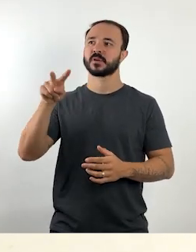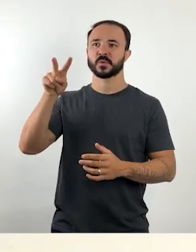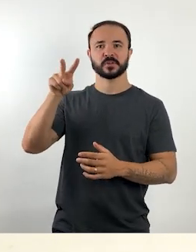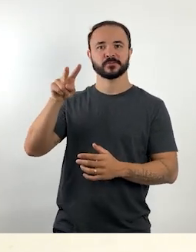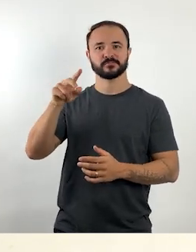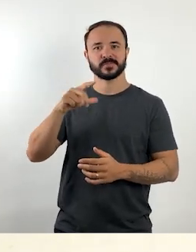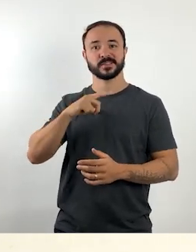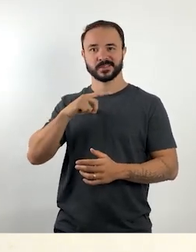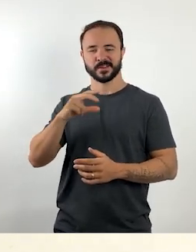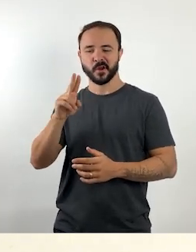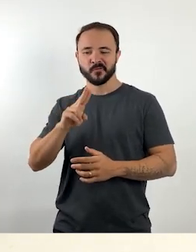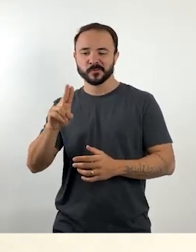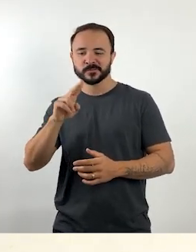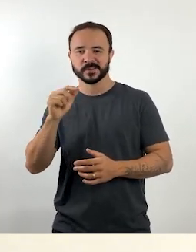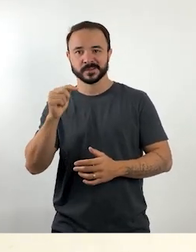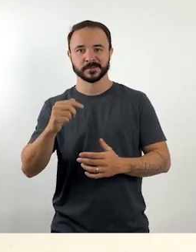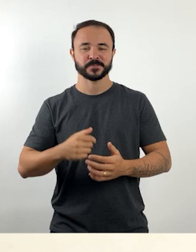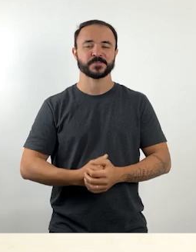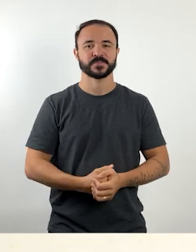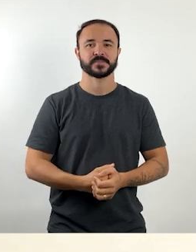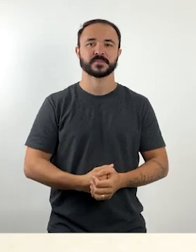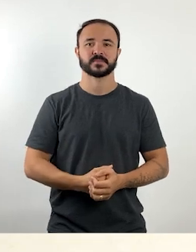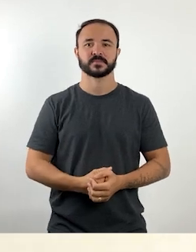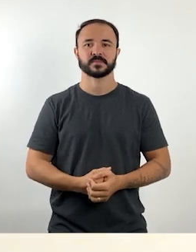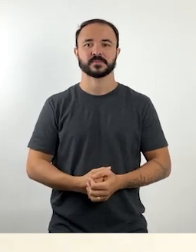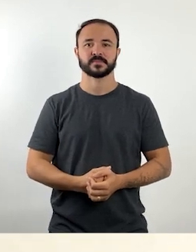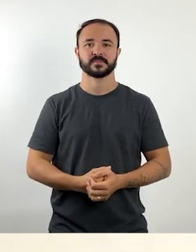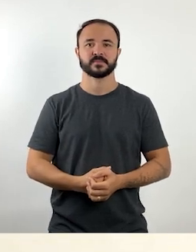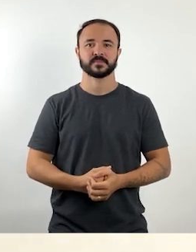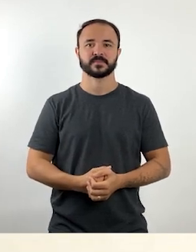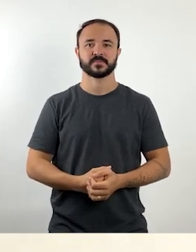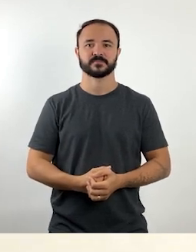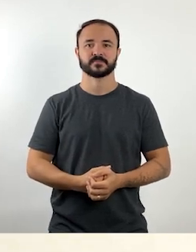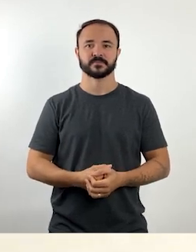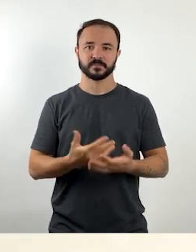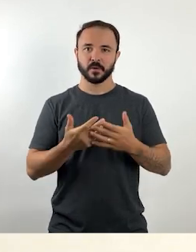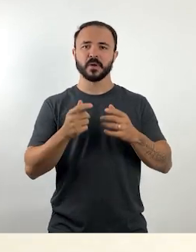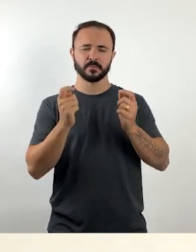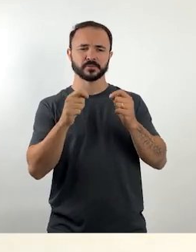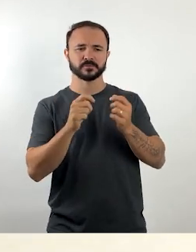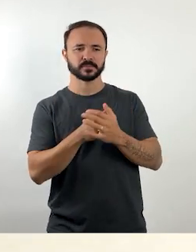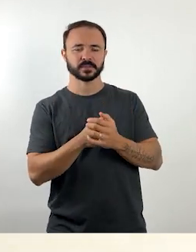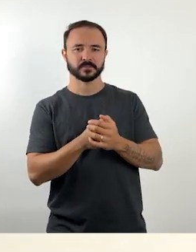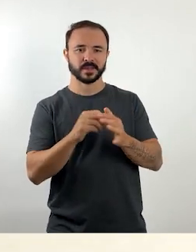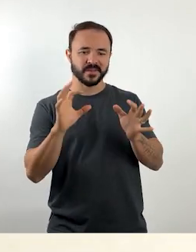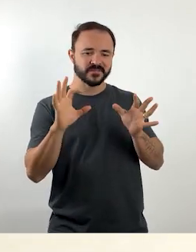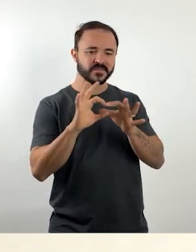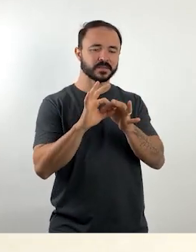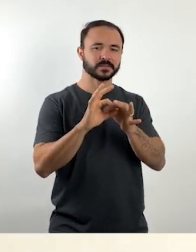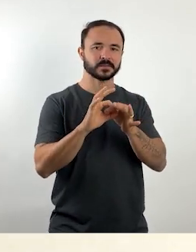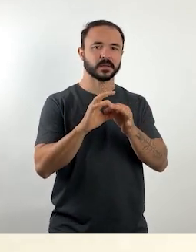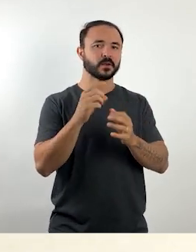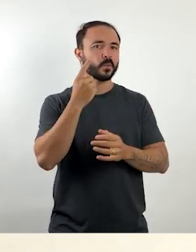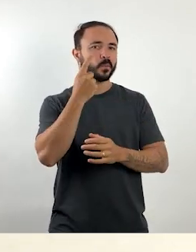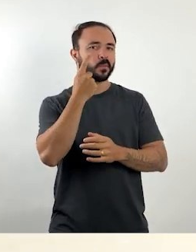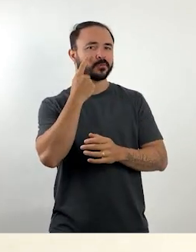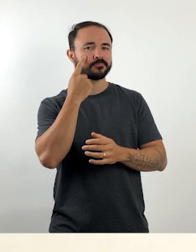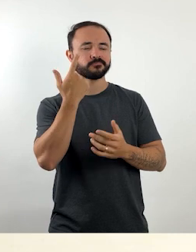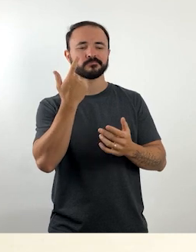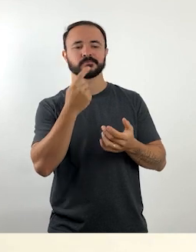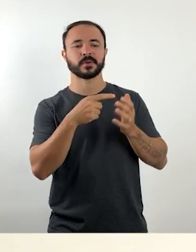nós temos esse olho, nós vamos fixar ele aqui junto, tá? Nós podemos fixá-lo desta